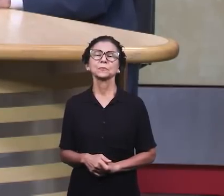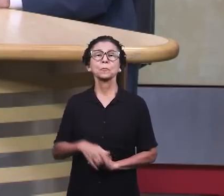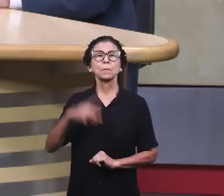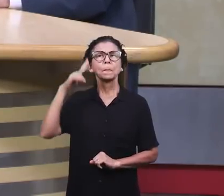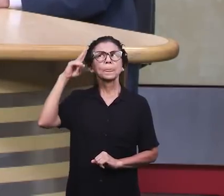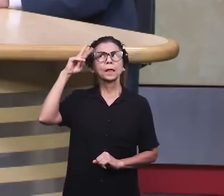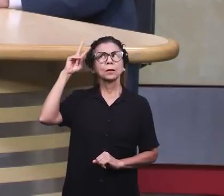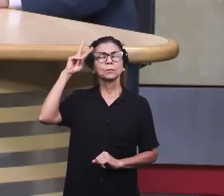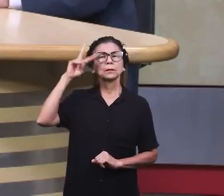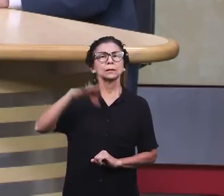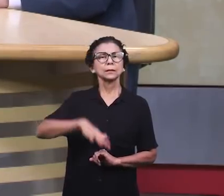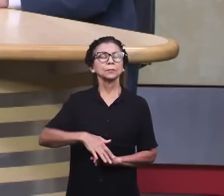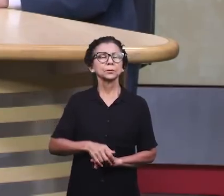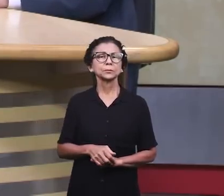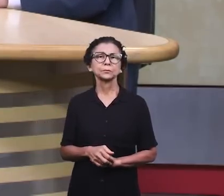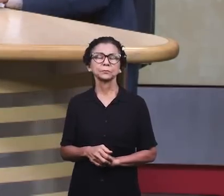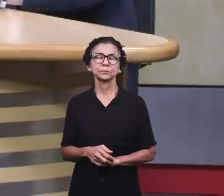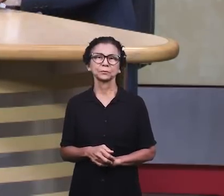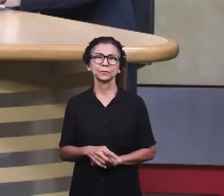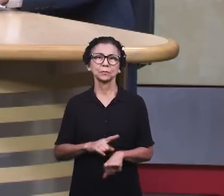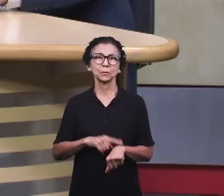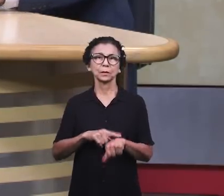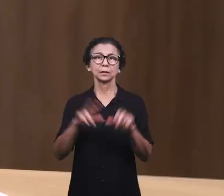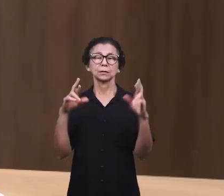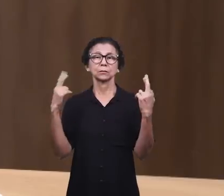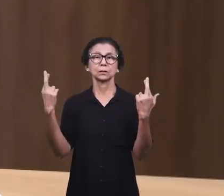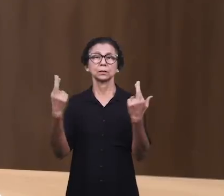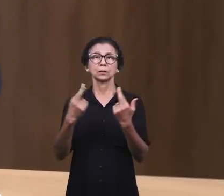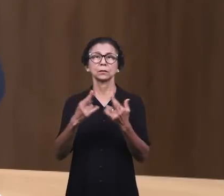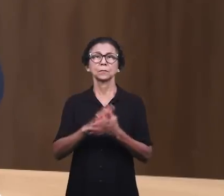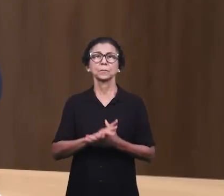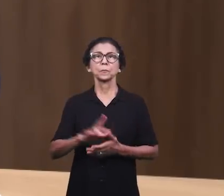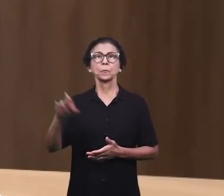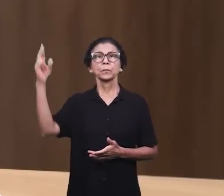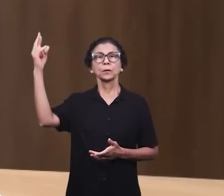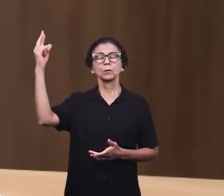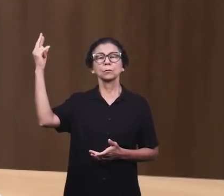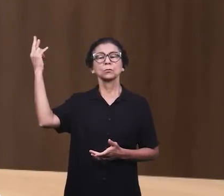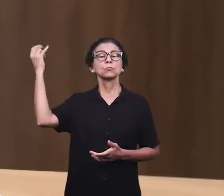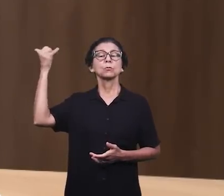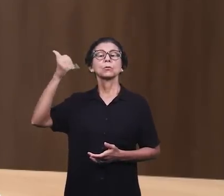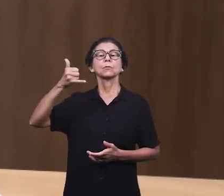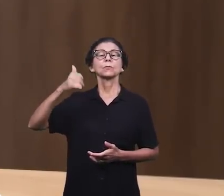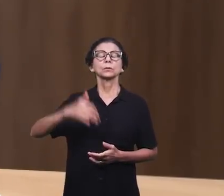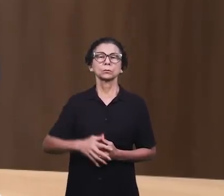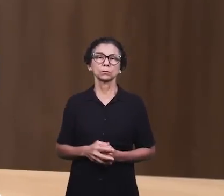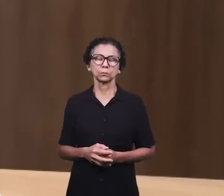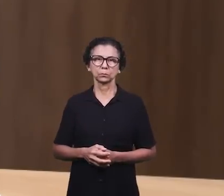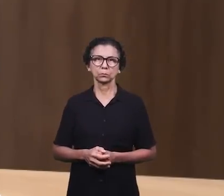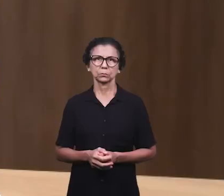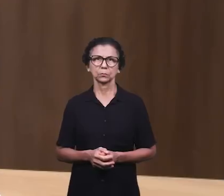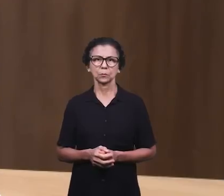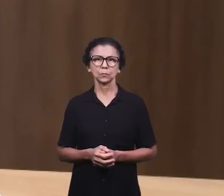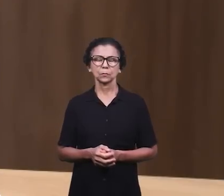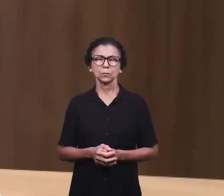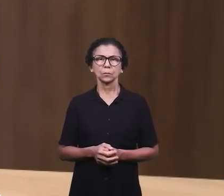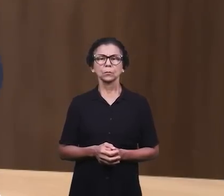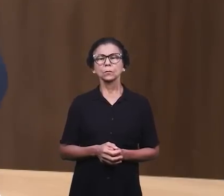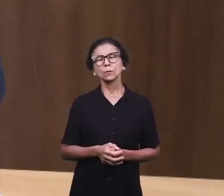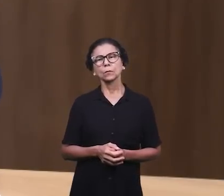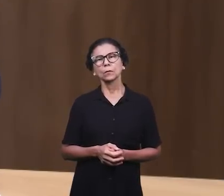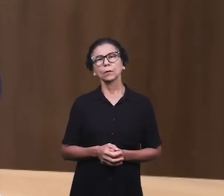me lembro, na reunião, o senhor disse assim, eu quero uma vigília com os meus